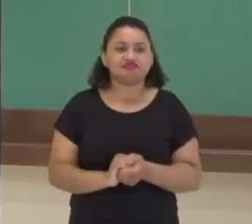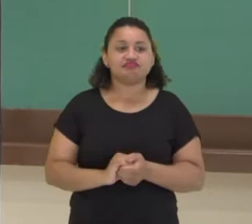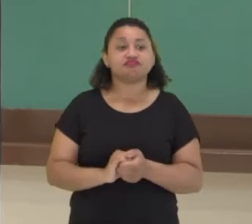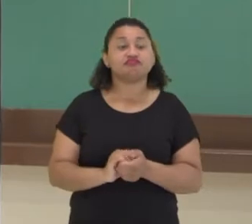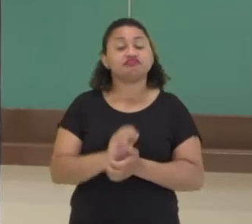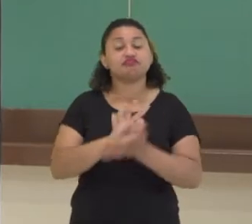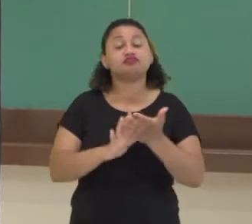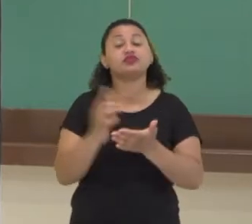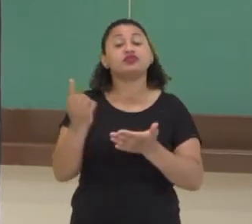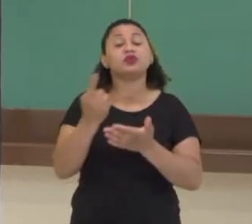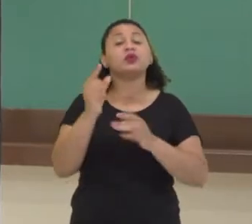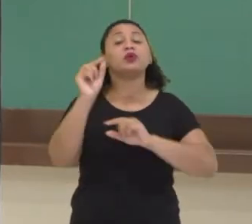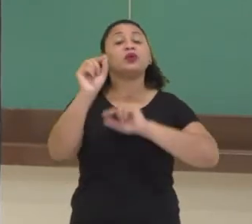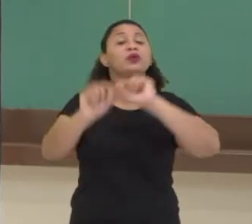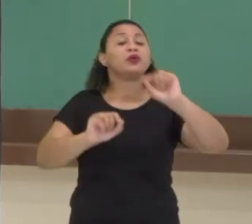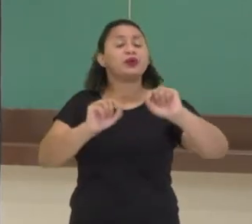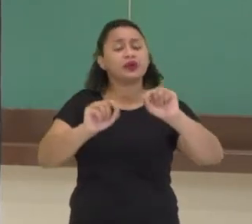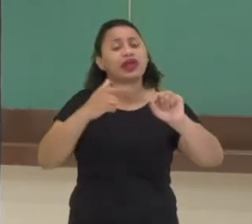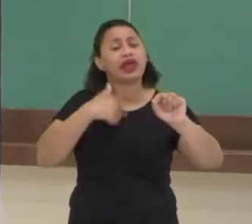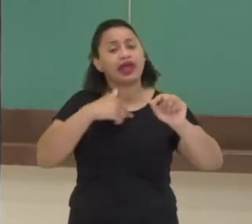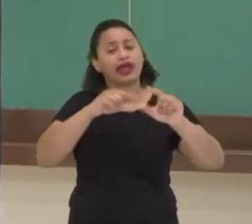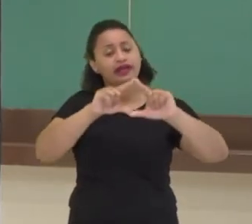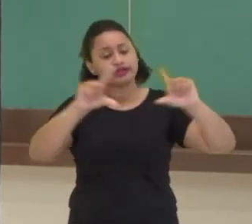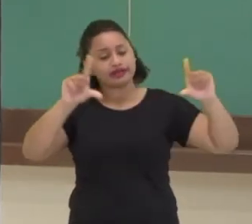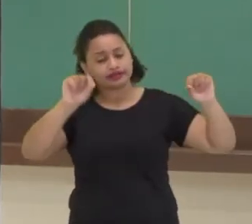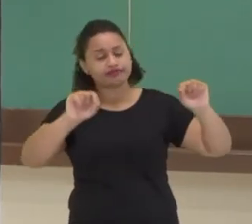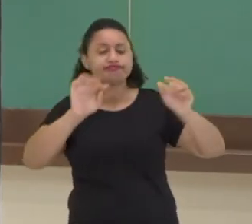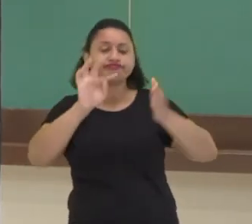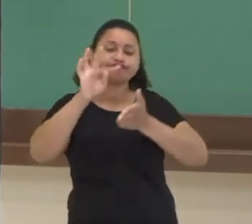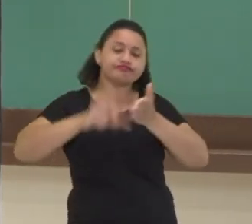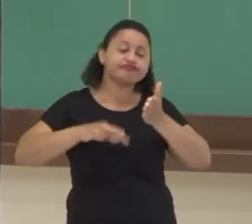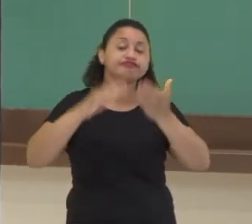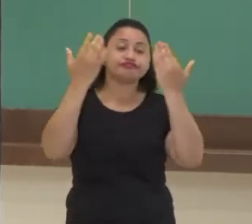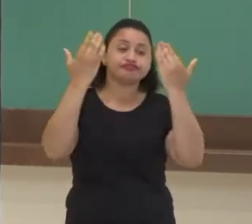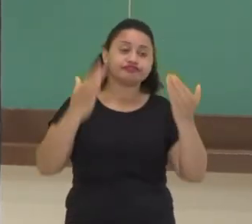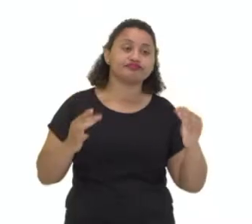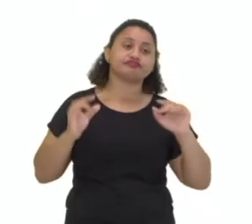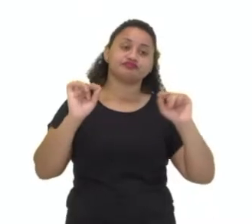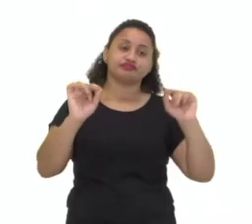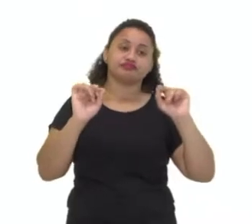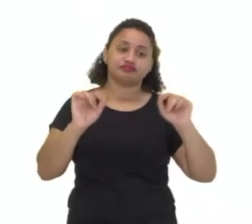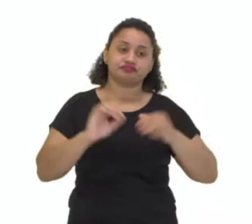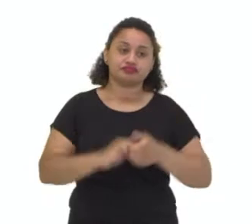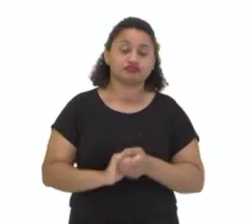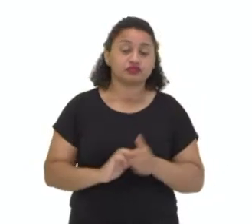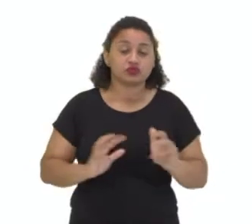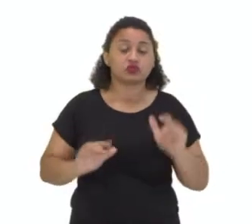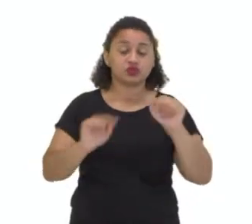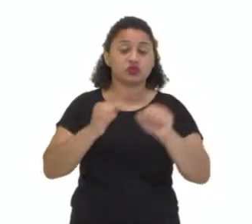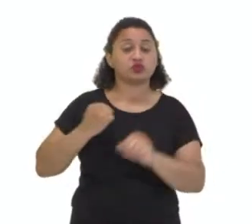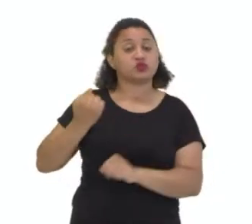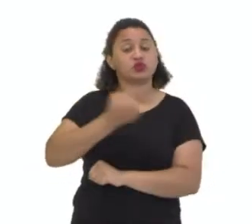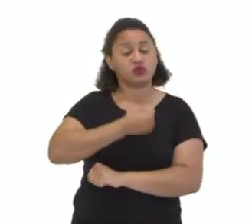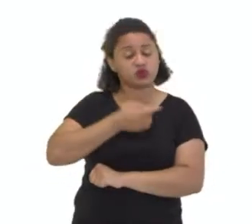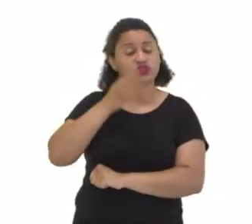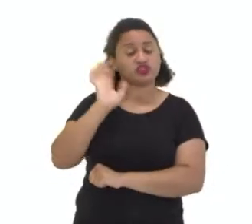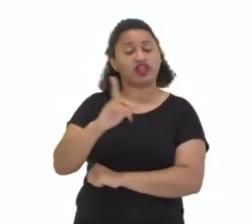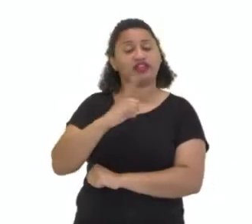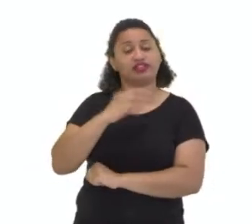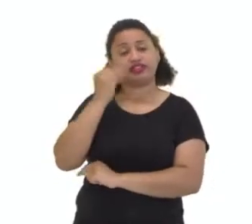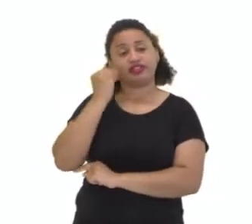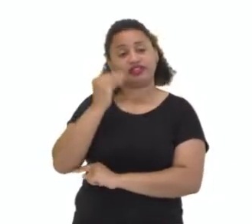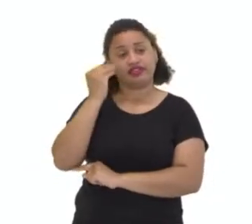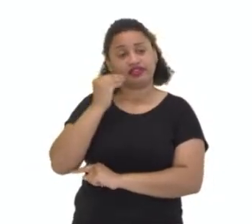atividade 1 é exatamente uma releitura do texto para análise. Observe. Todas nós, veteranas